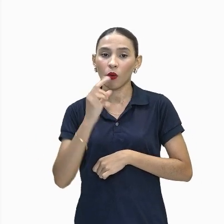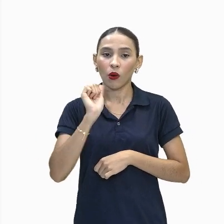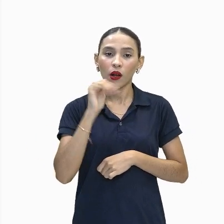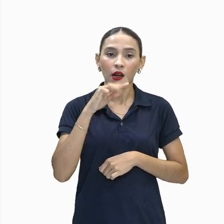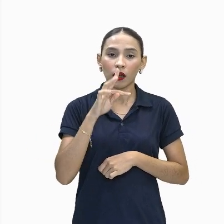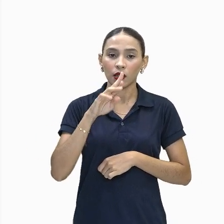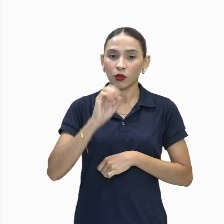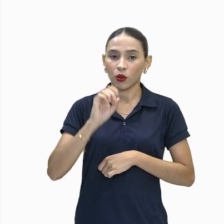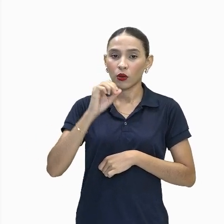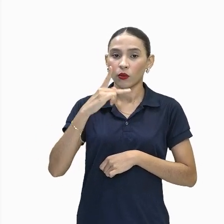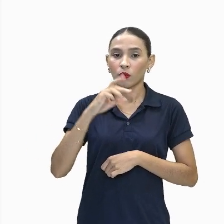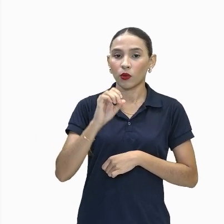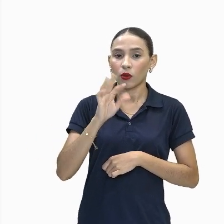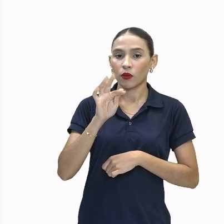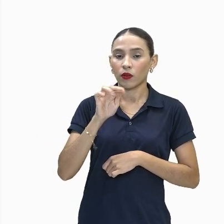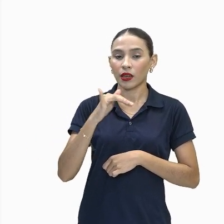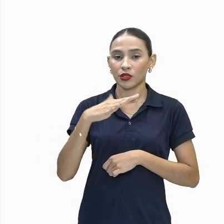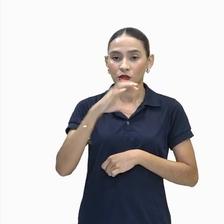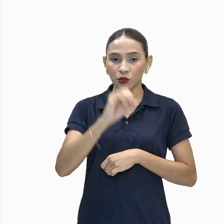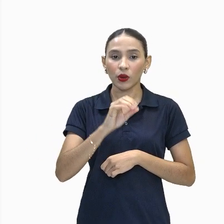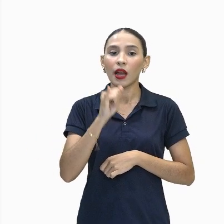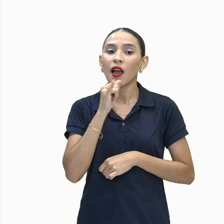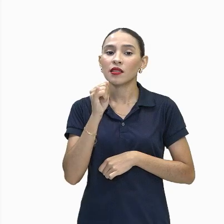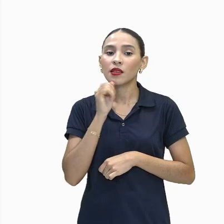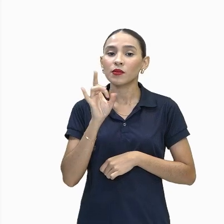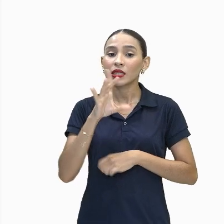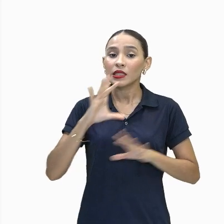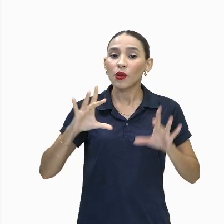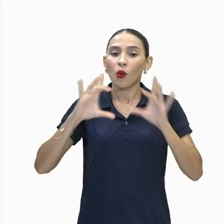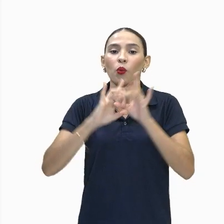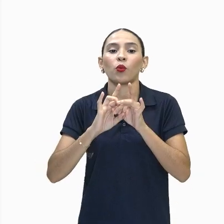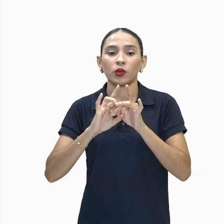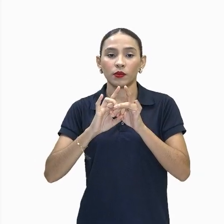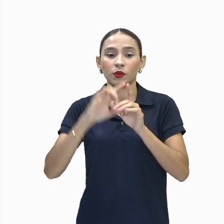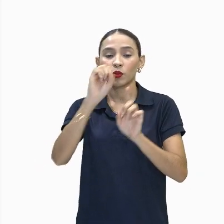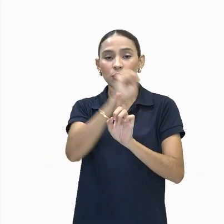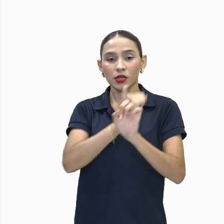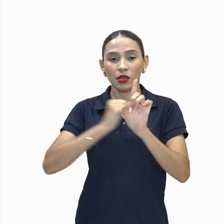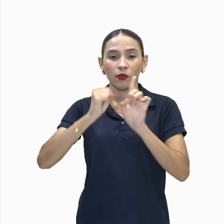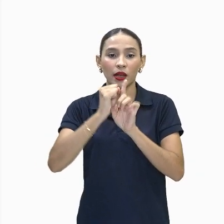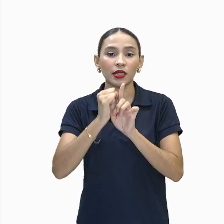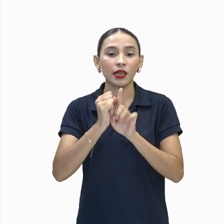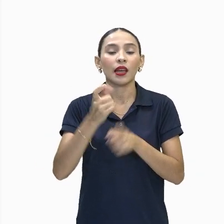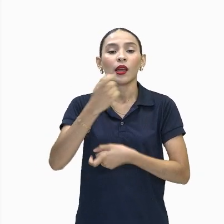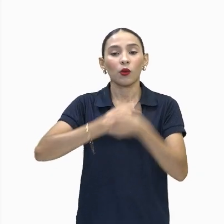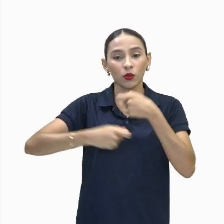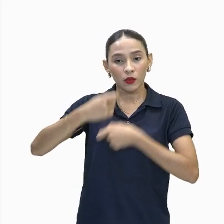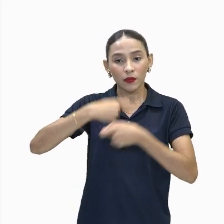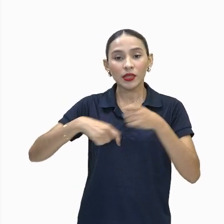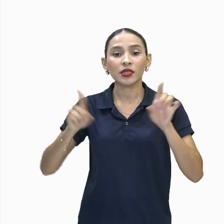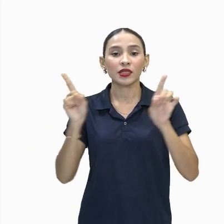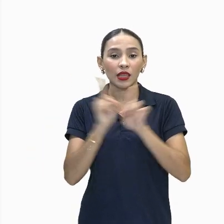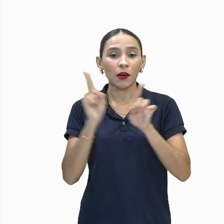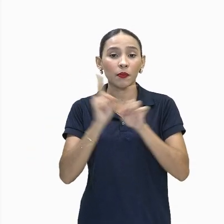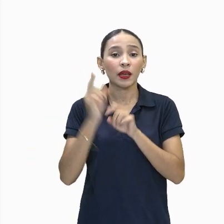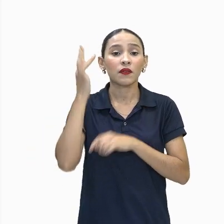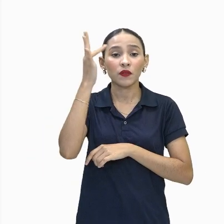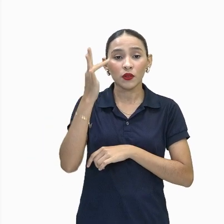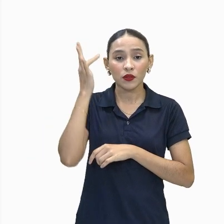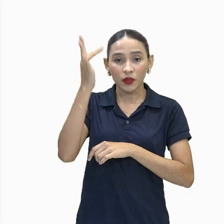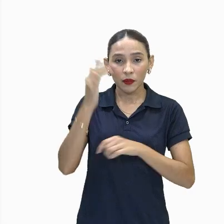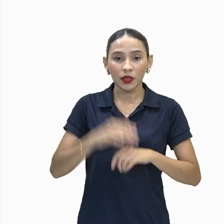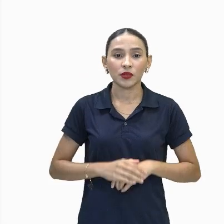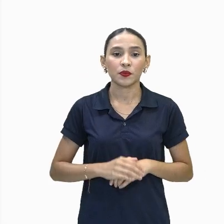seguinte: só a antropofagia nos une socialmente, economicamente,